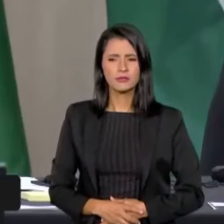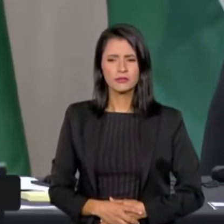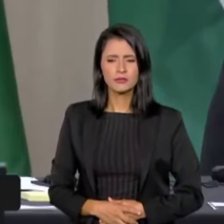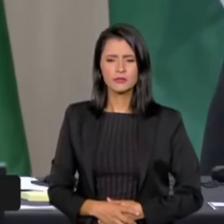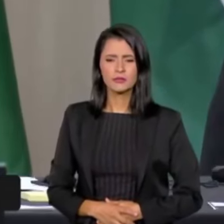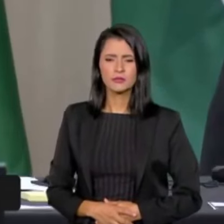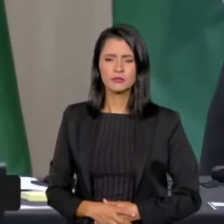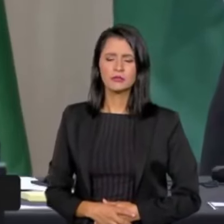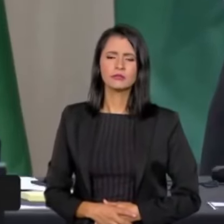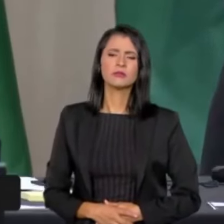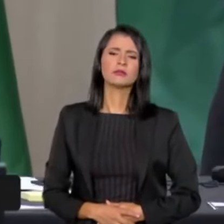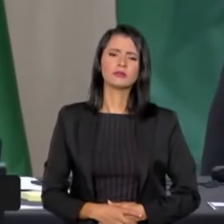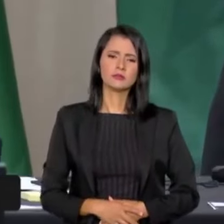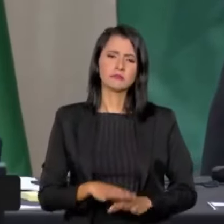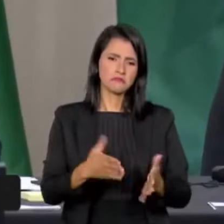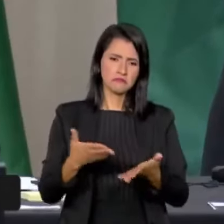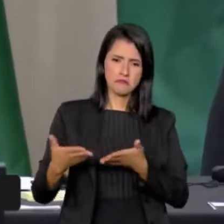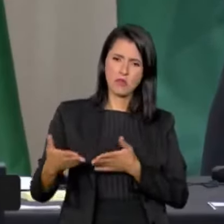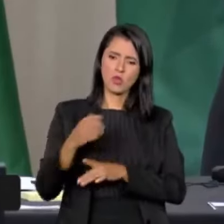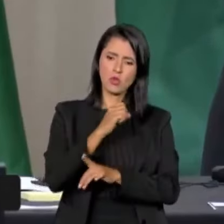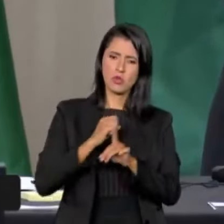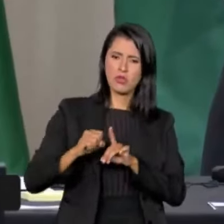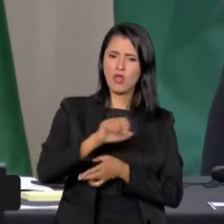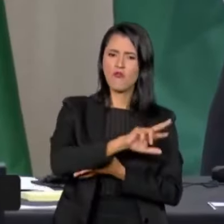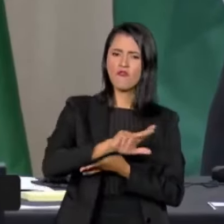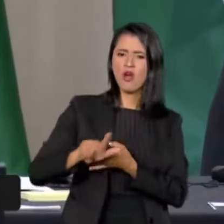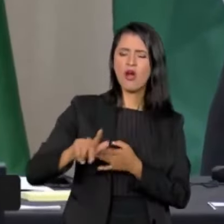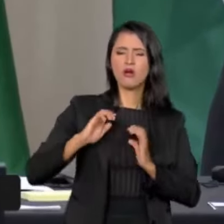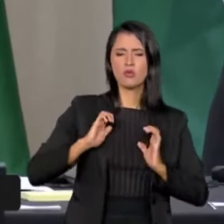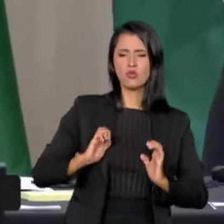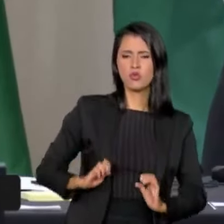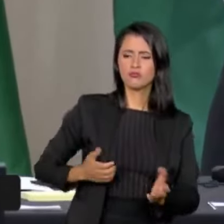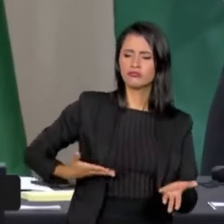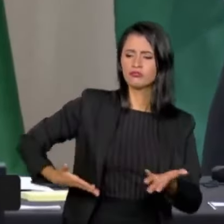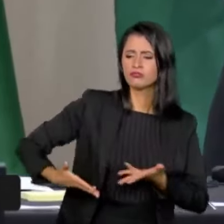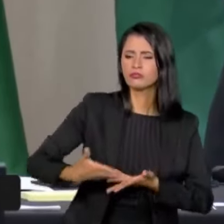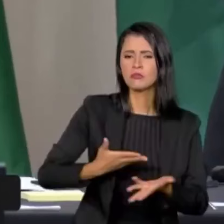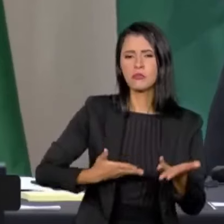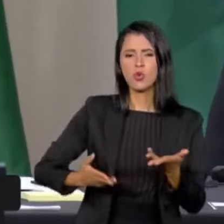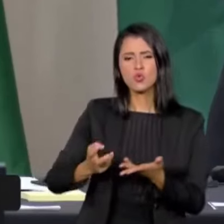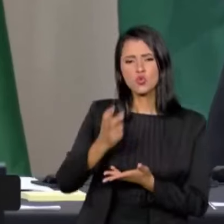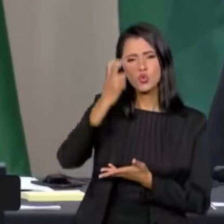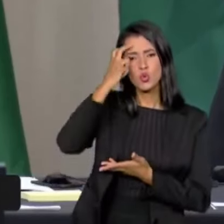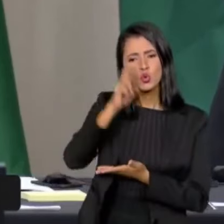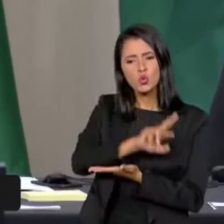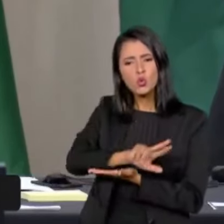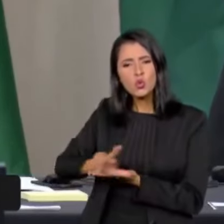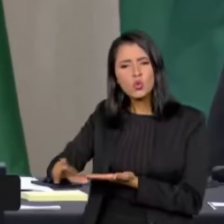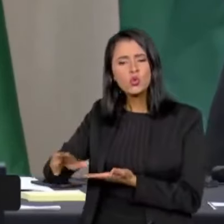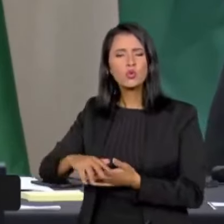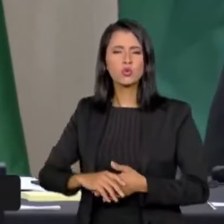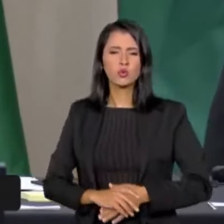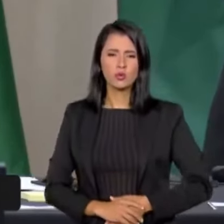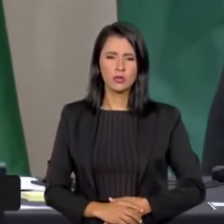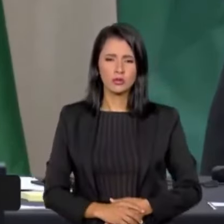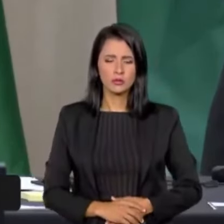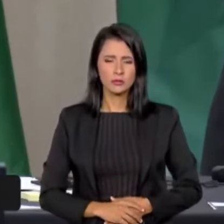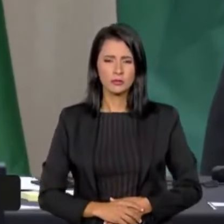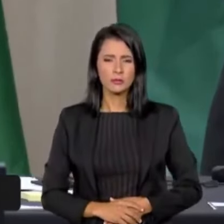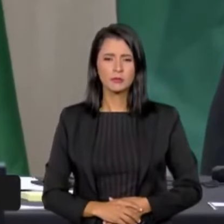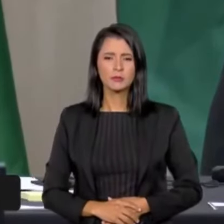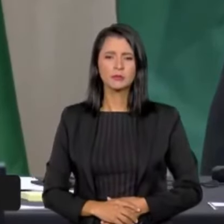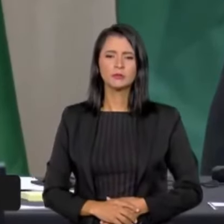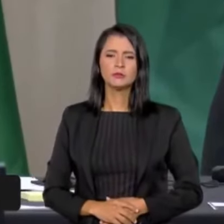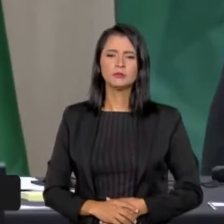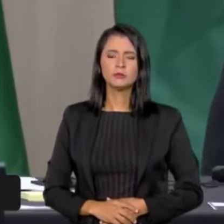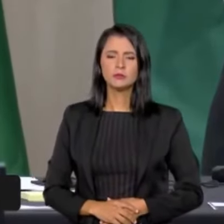zone. Abrigamos sociedades multiétnicas entrelaçadas por culturas vibrantes. We are home to